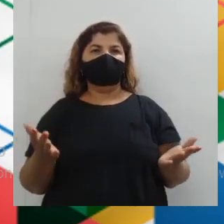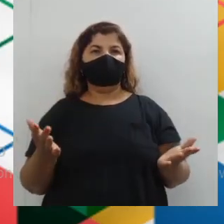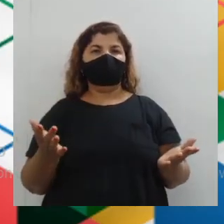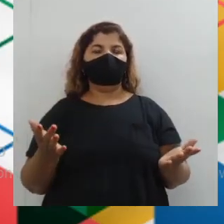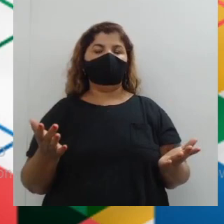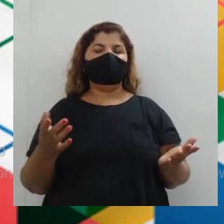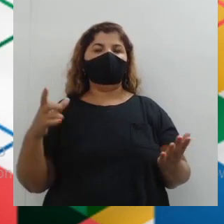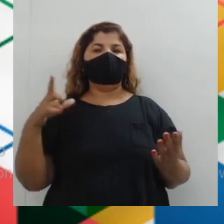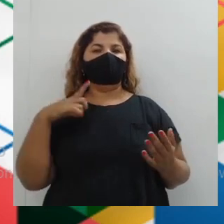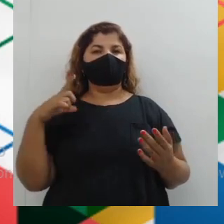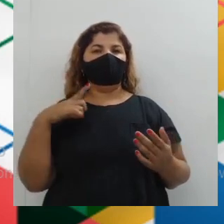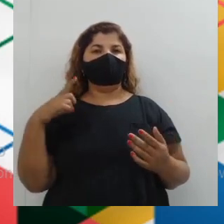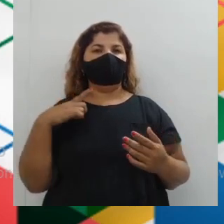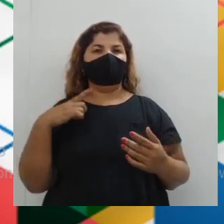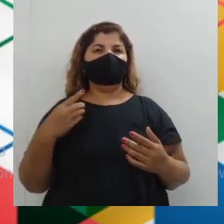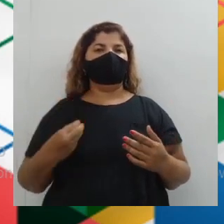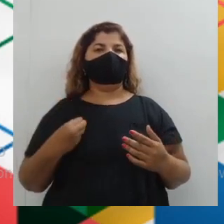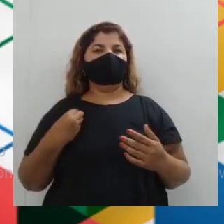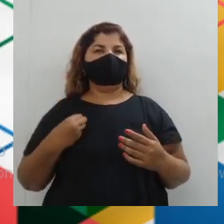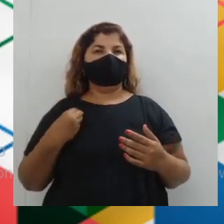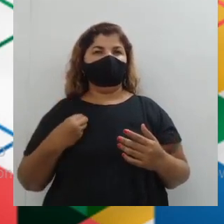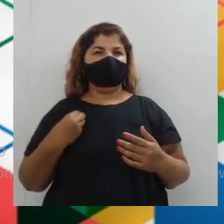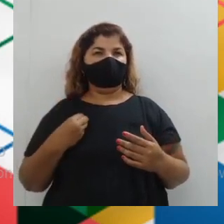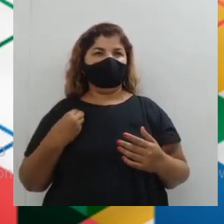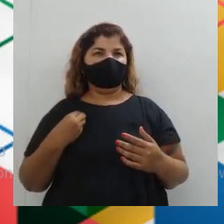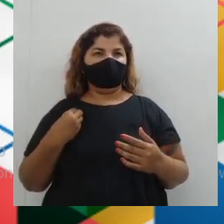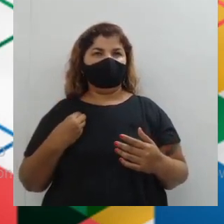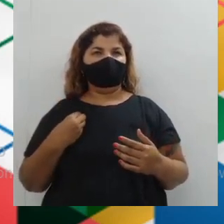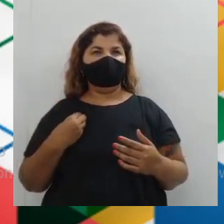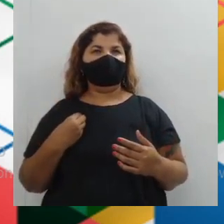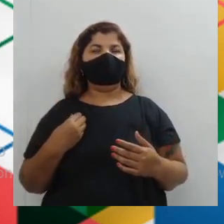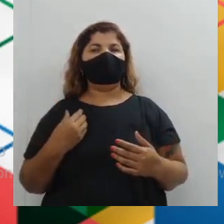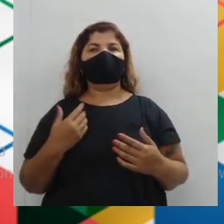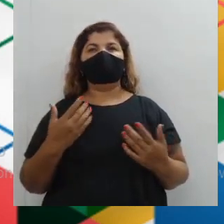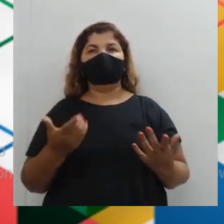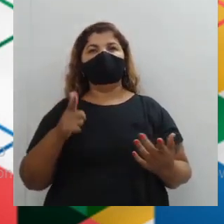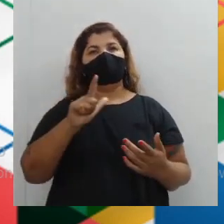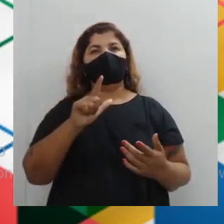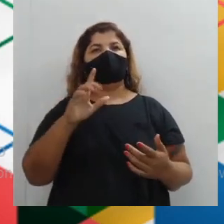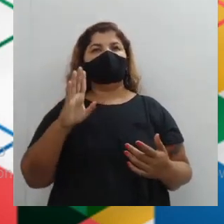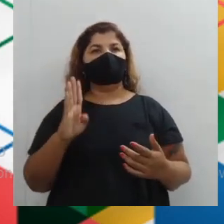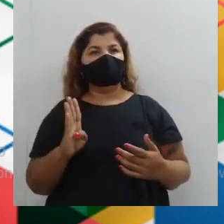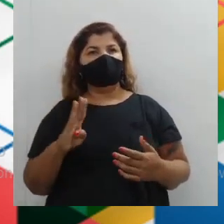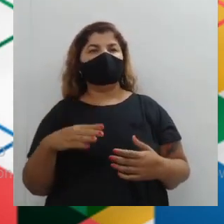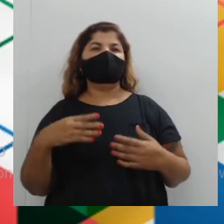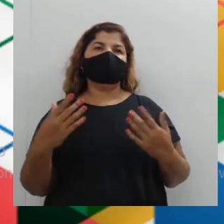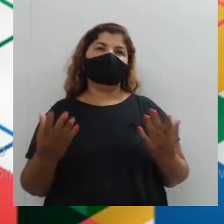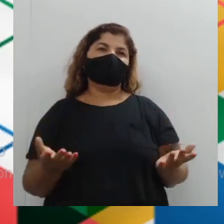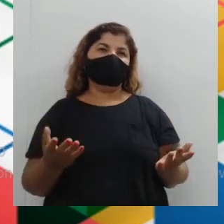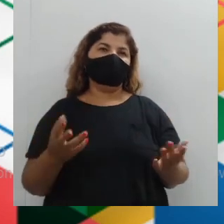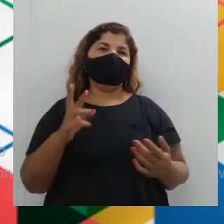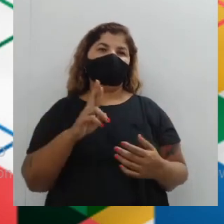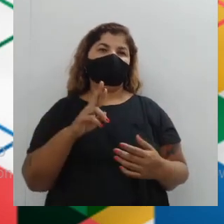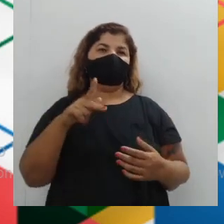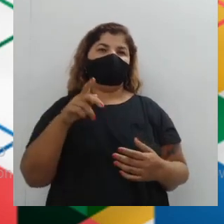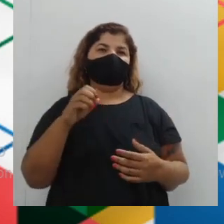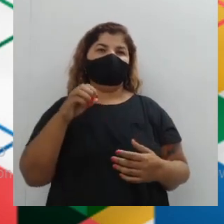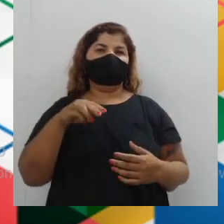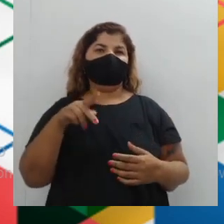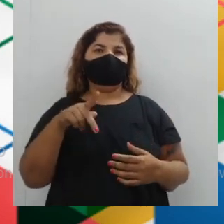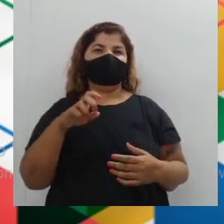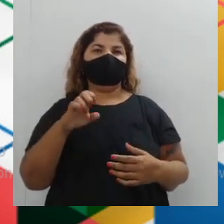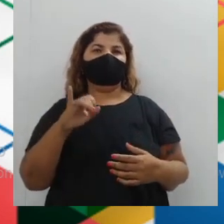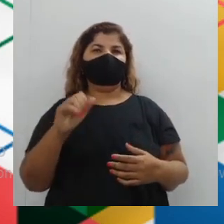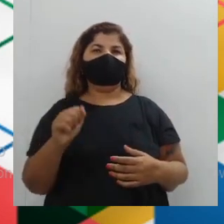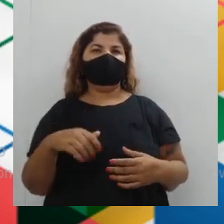pré-modernistas presentes aí? Augusto dos Anjos, Lima Barreto, Raul Pompeia, Euclides da